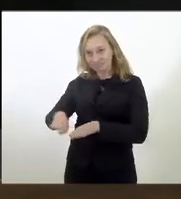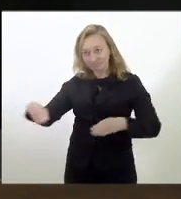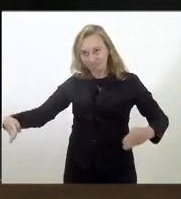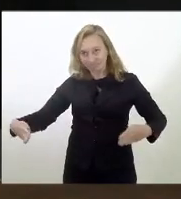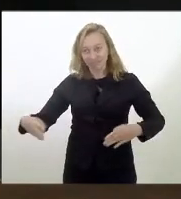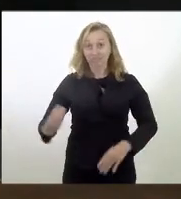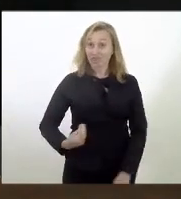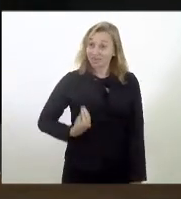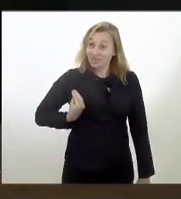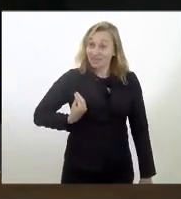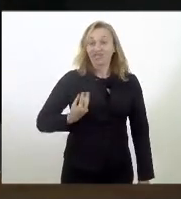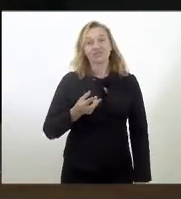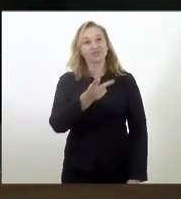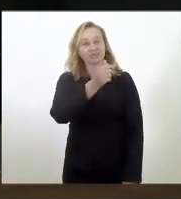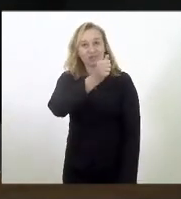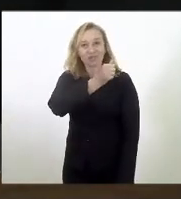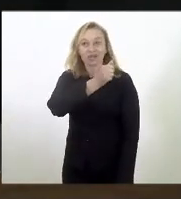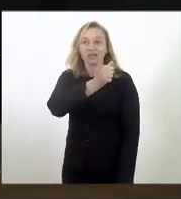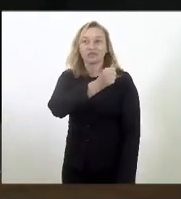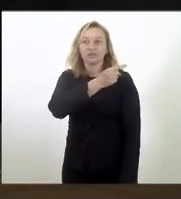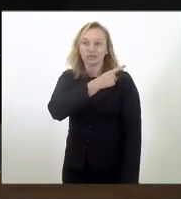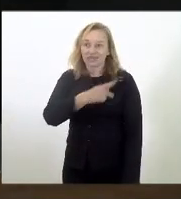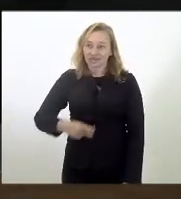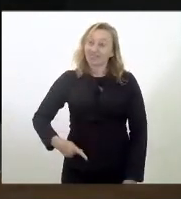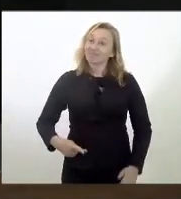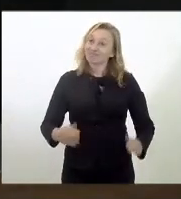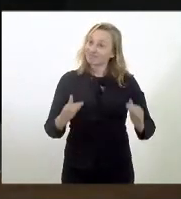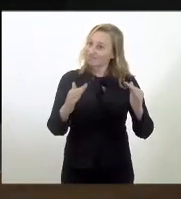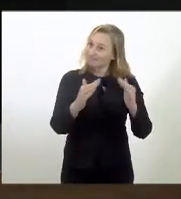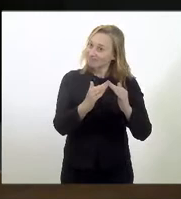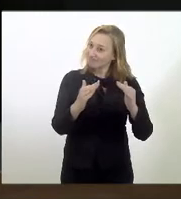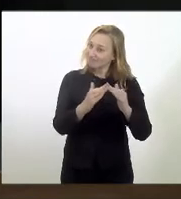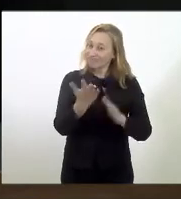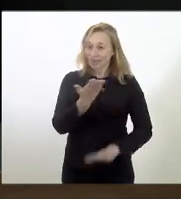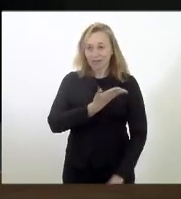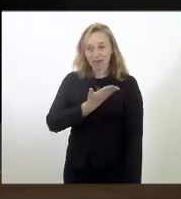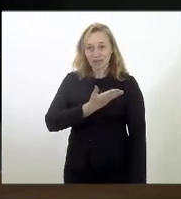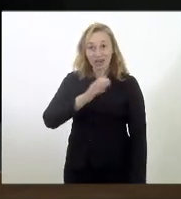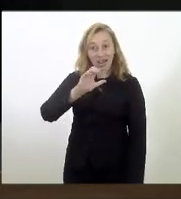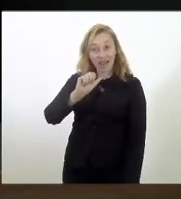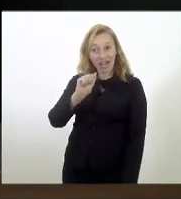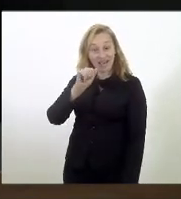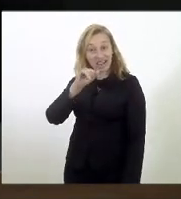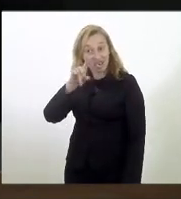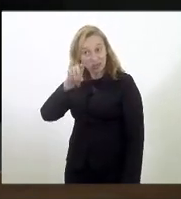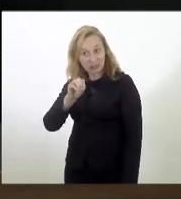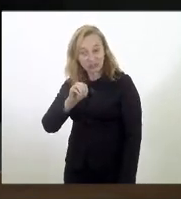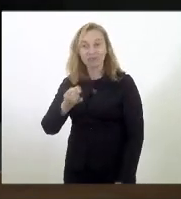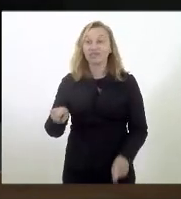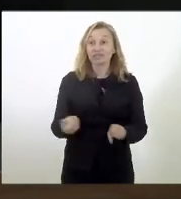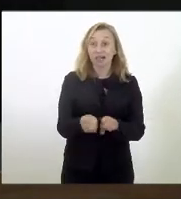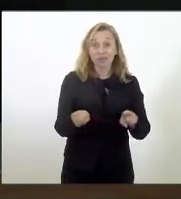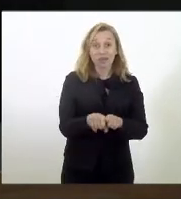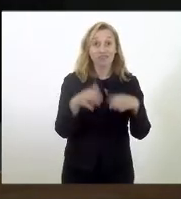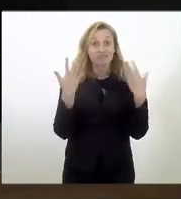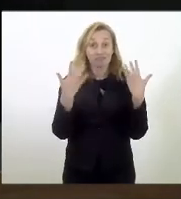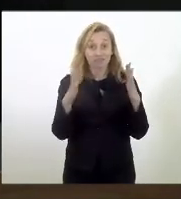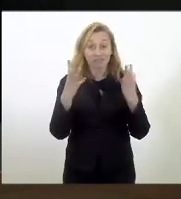pela presença do presidente da casa, nosso amigo Carlos Caiado. Também saudar a